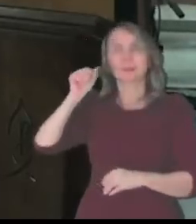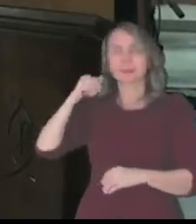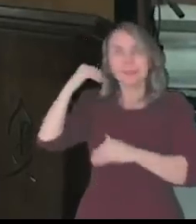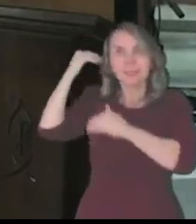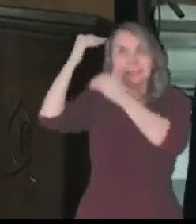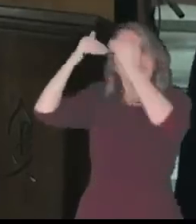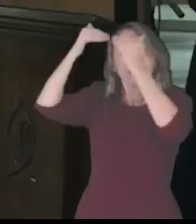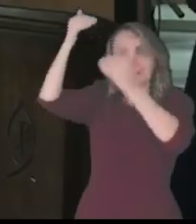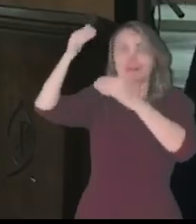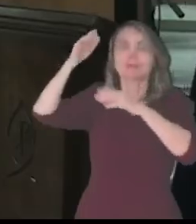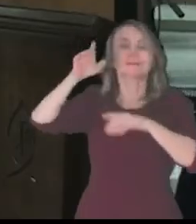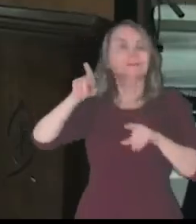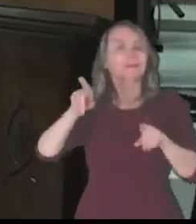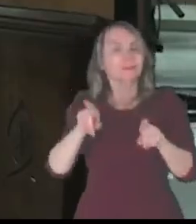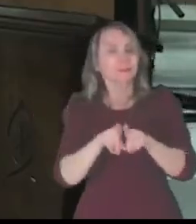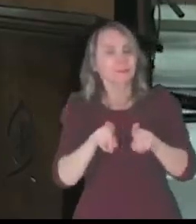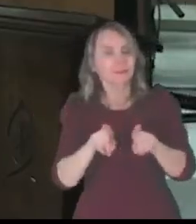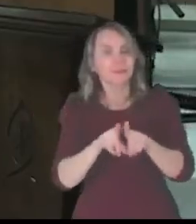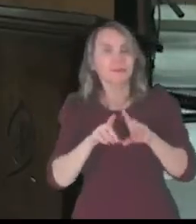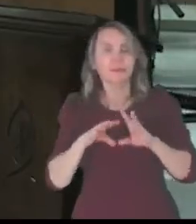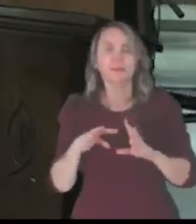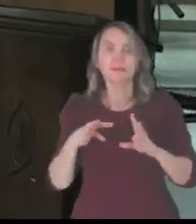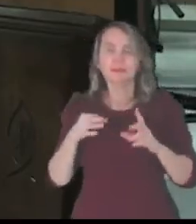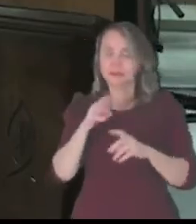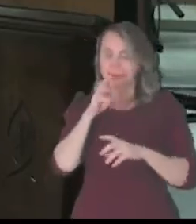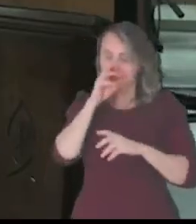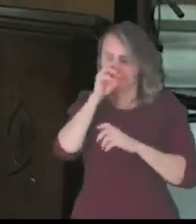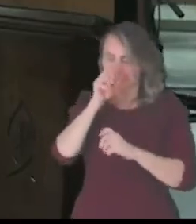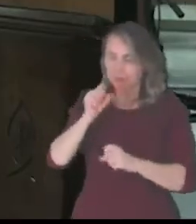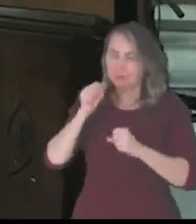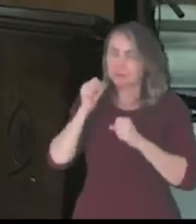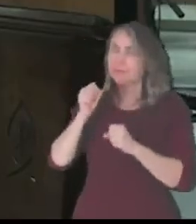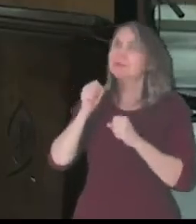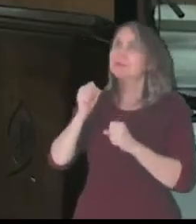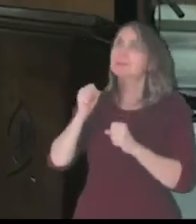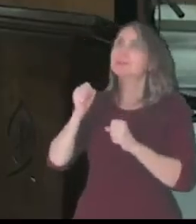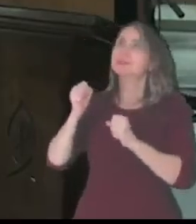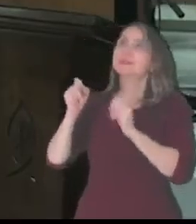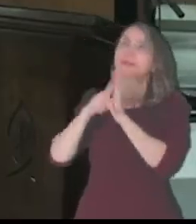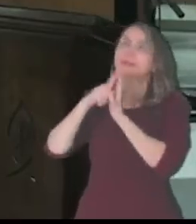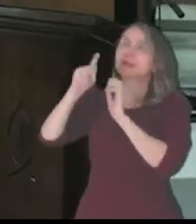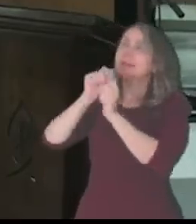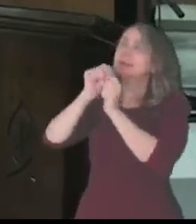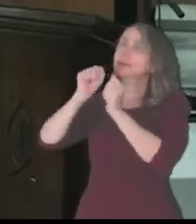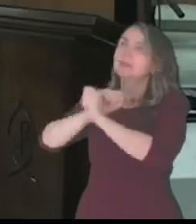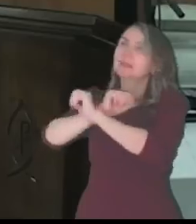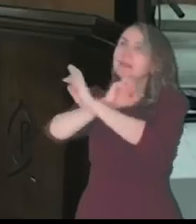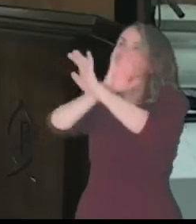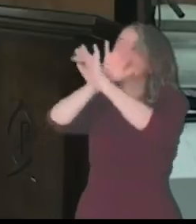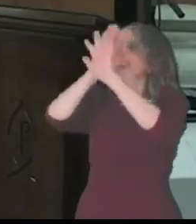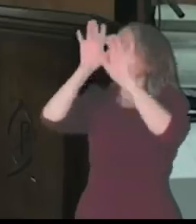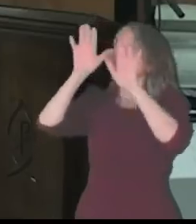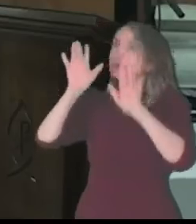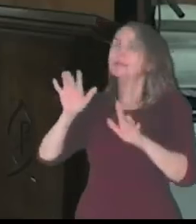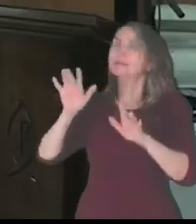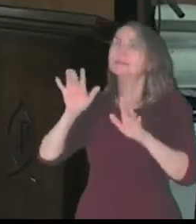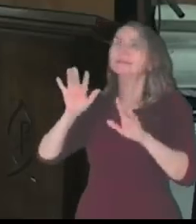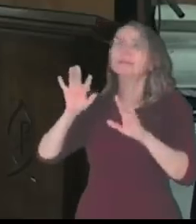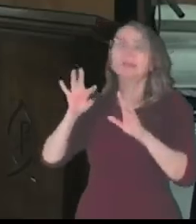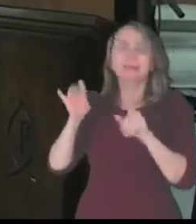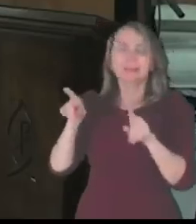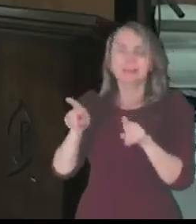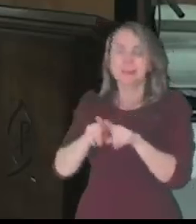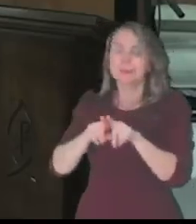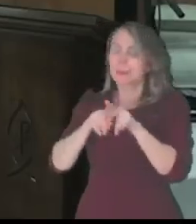em toda Fortaleza segundo a força da sua glória em toda a